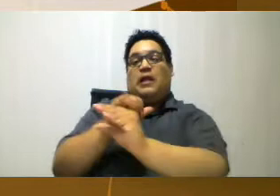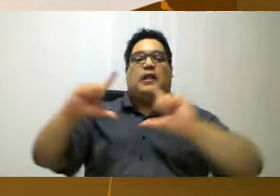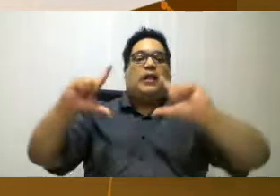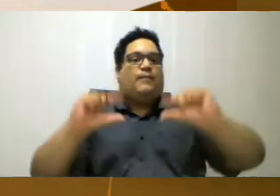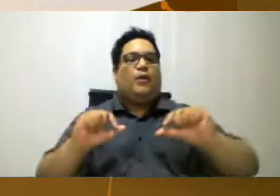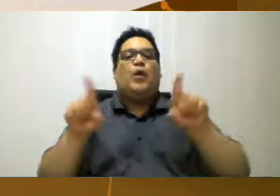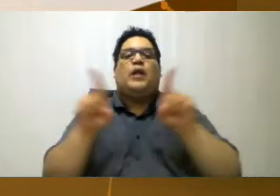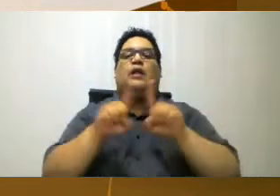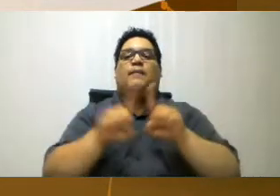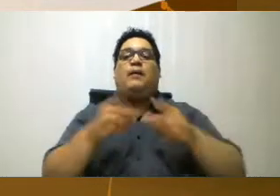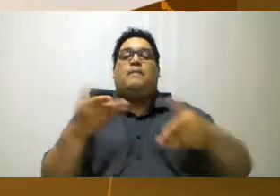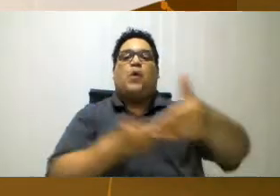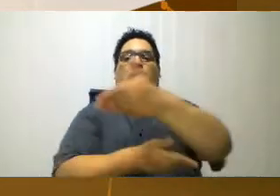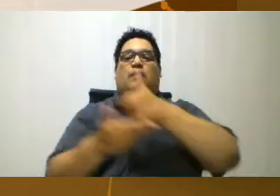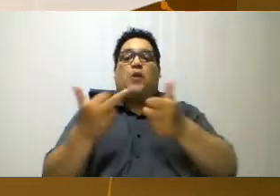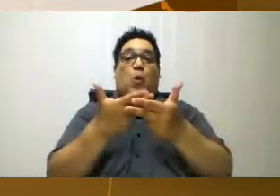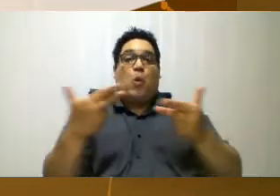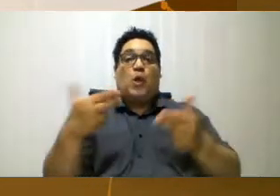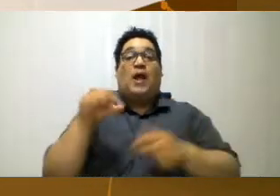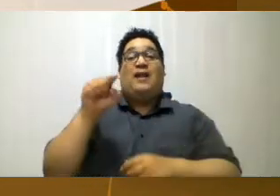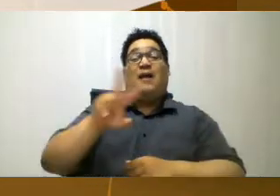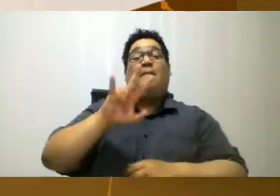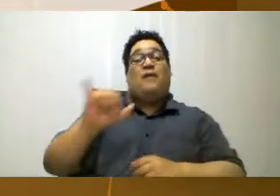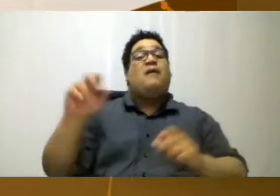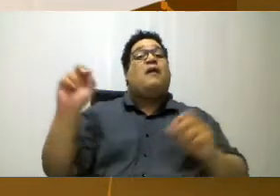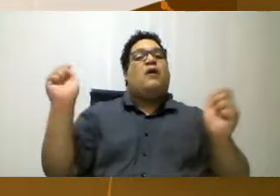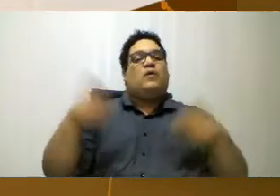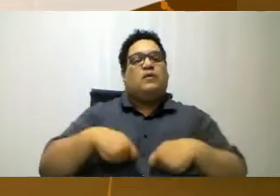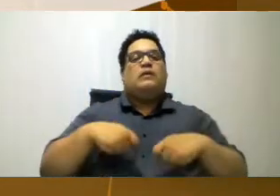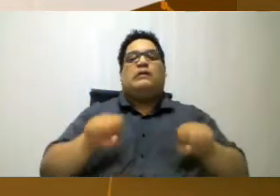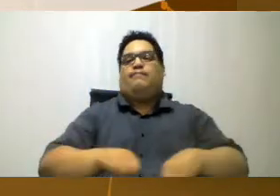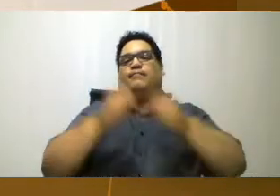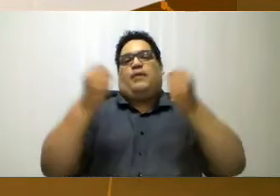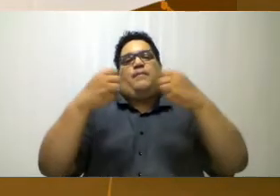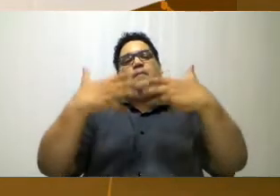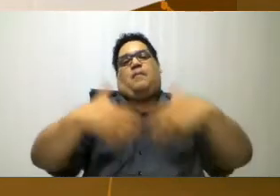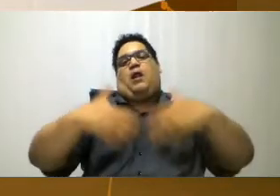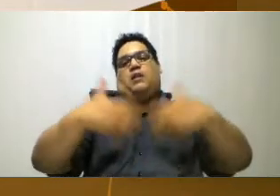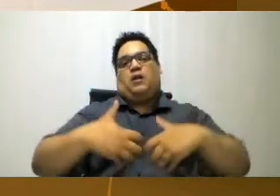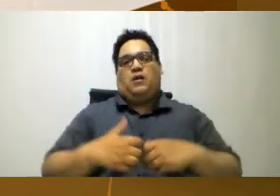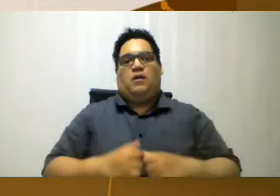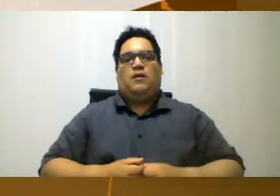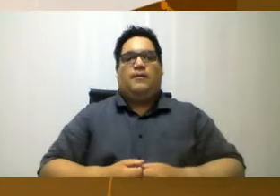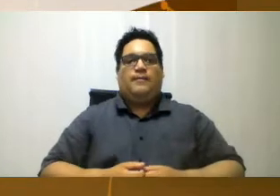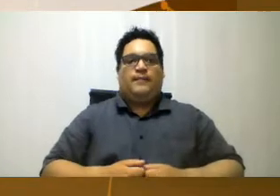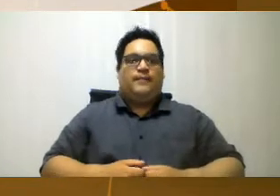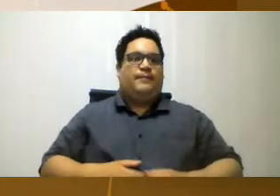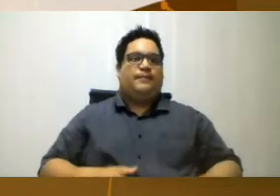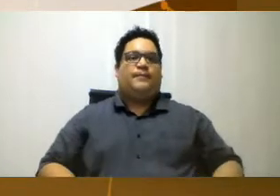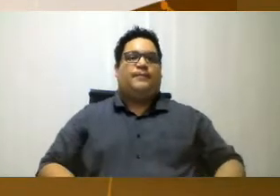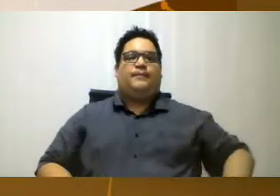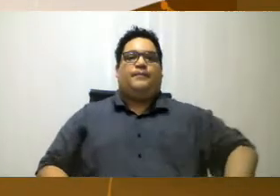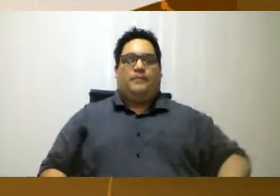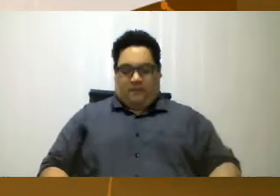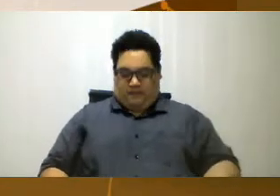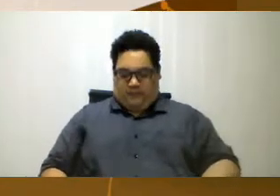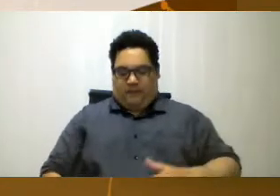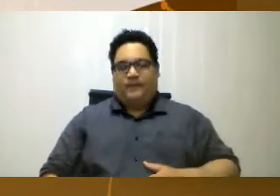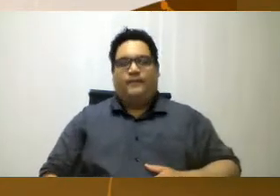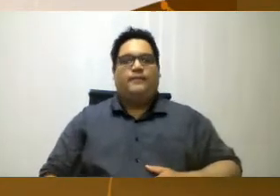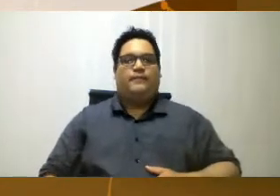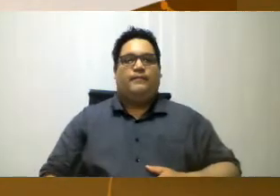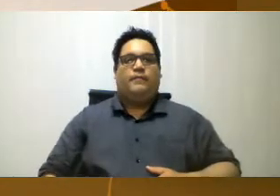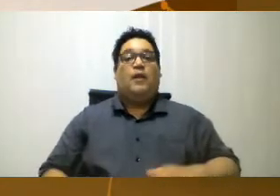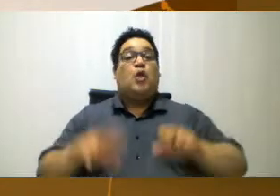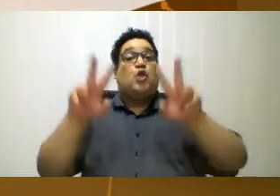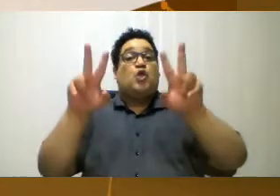transitórios. No extremo, isso pode levar à falha do equipamento, né? Bom, falando especificamente do